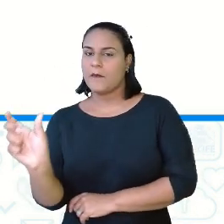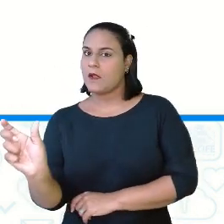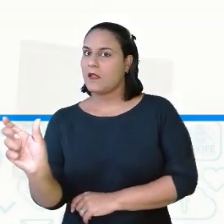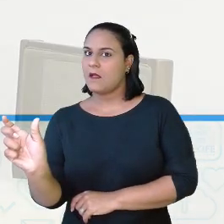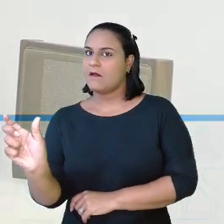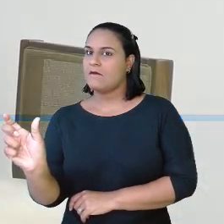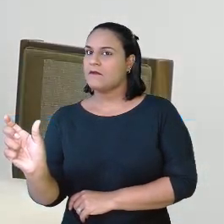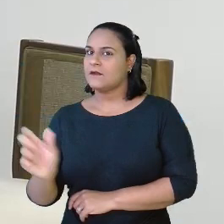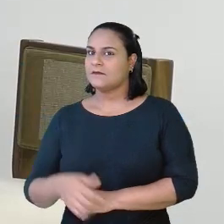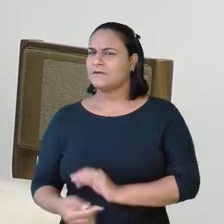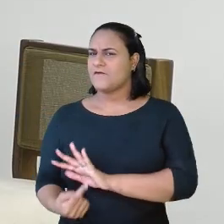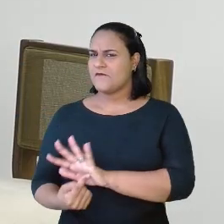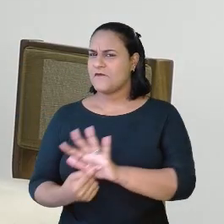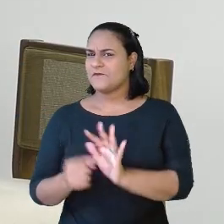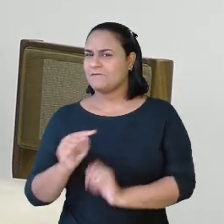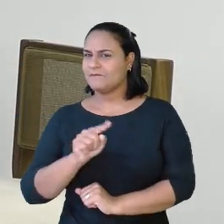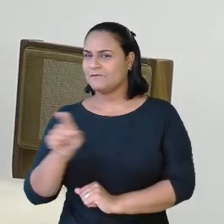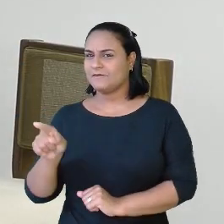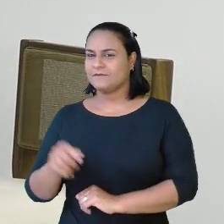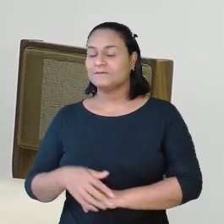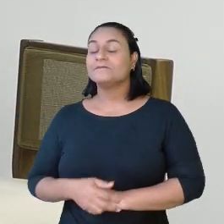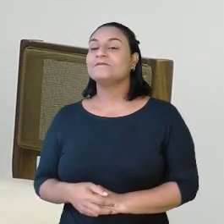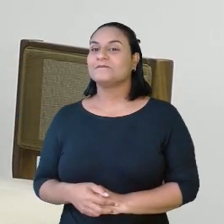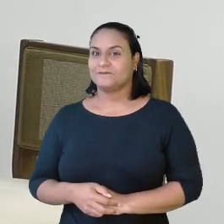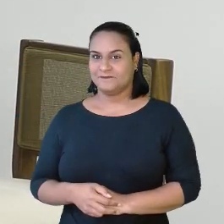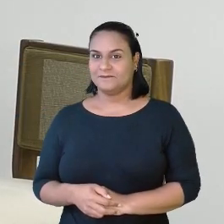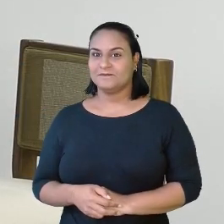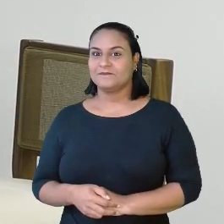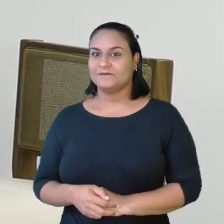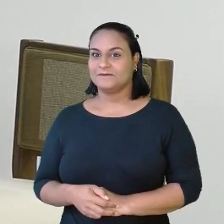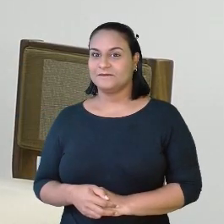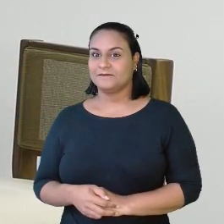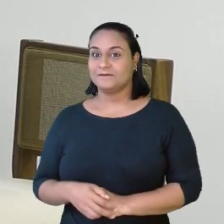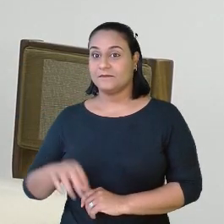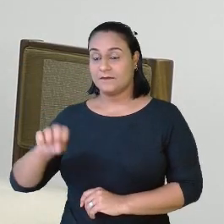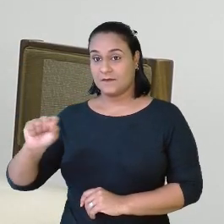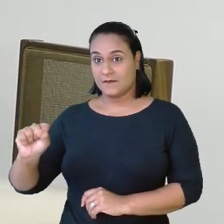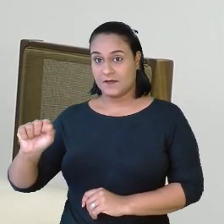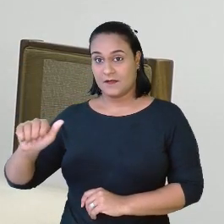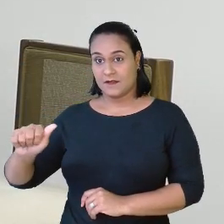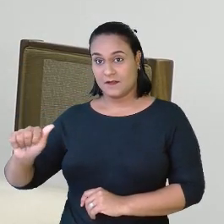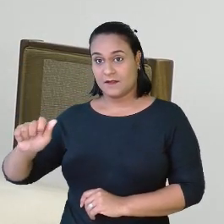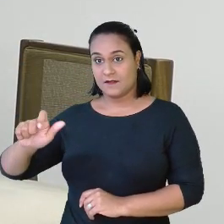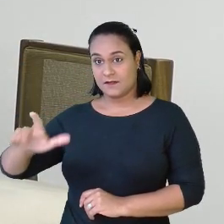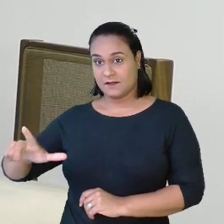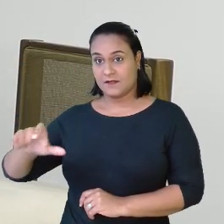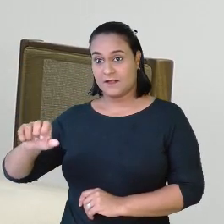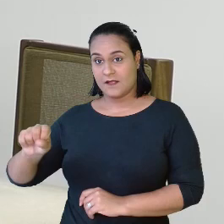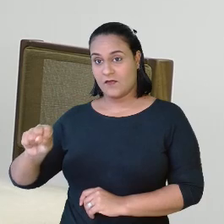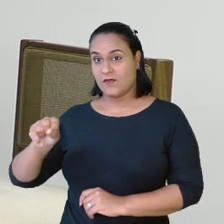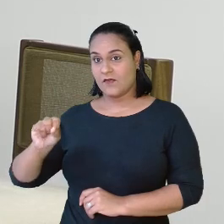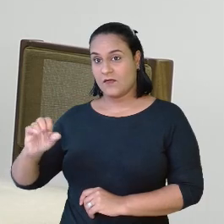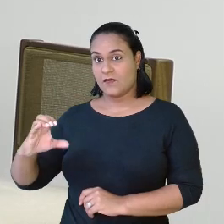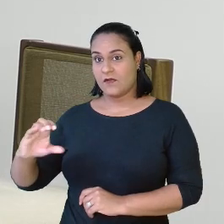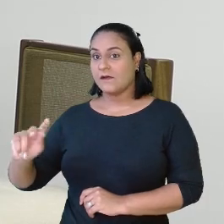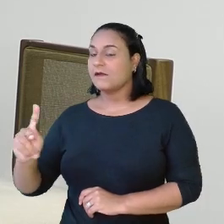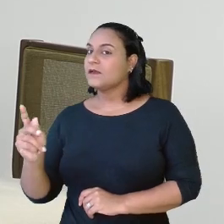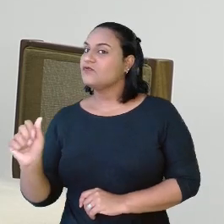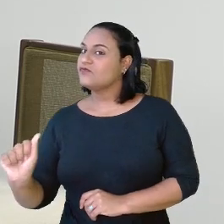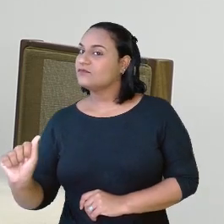nesse nosso chá de palavras. É a palavra salsicha. Salsicha.